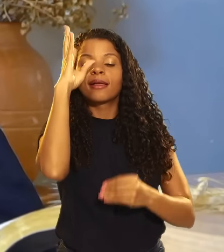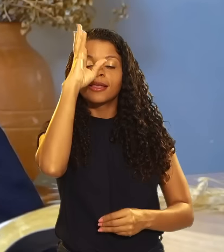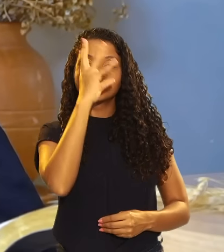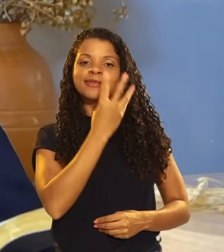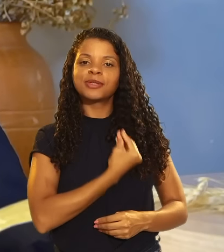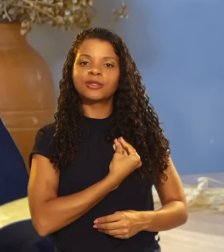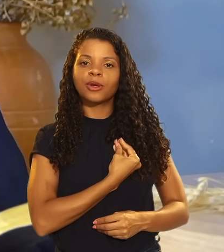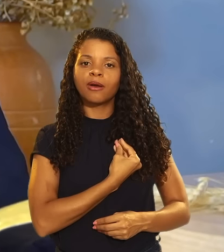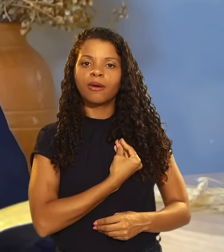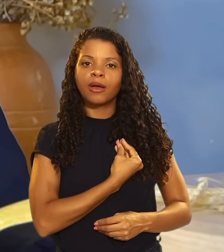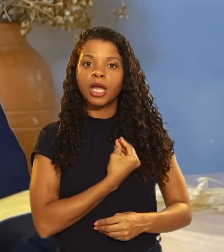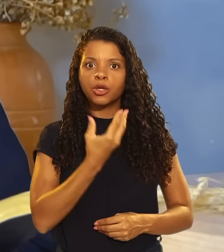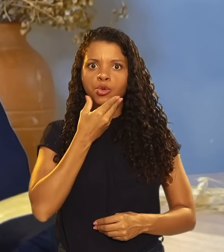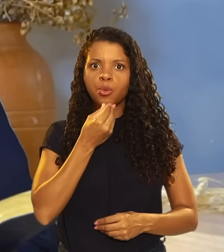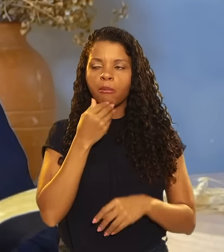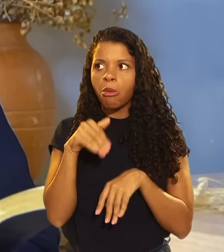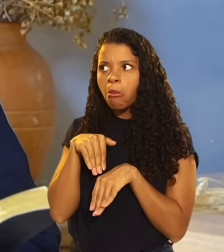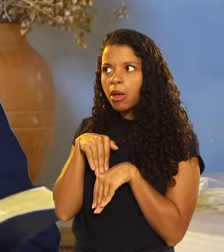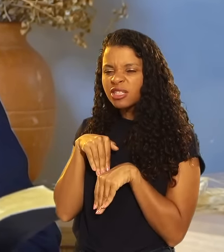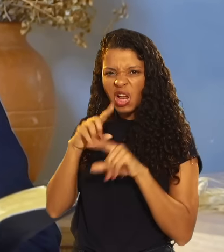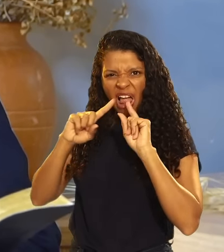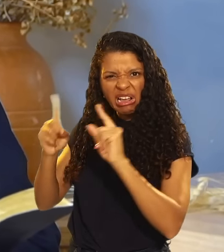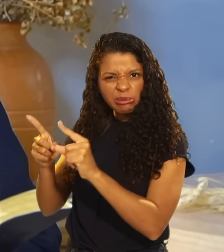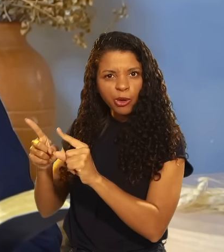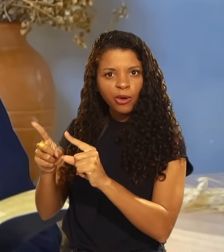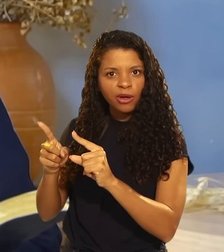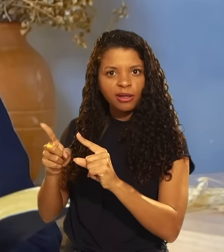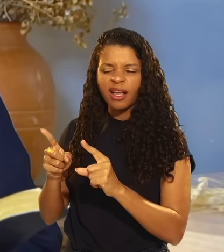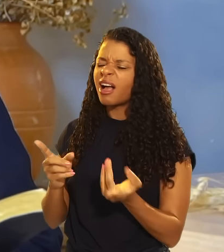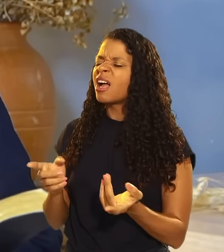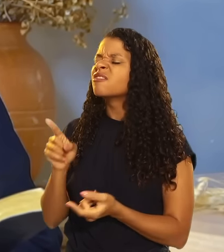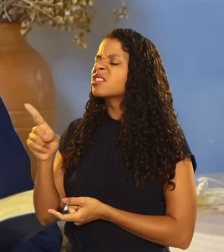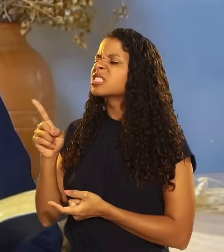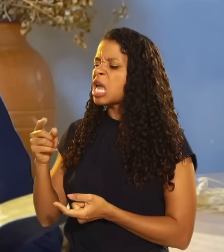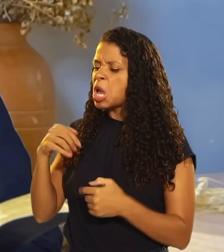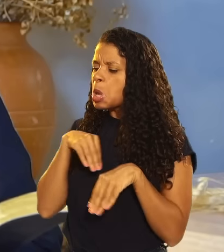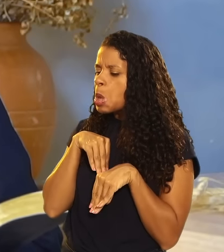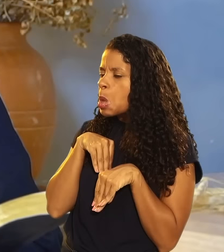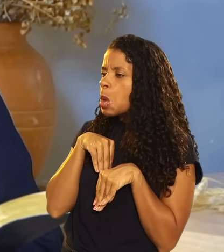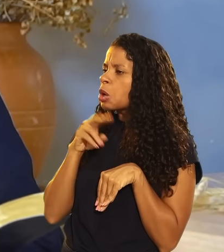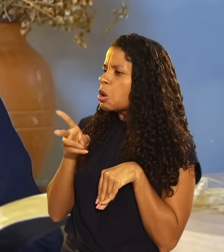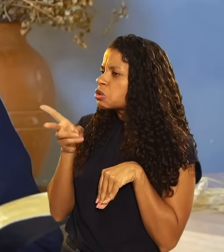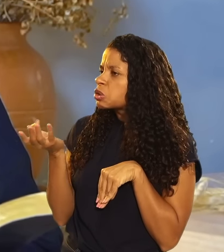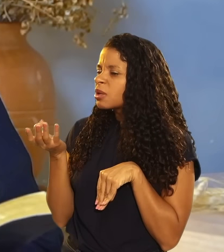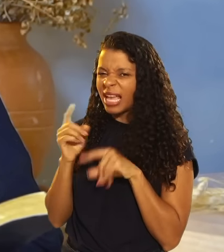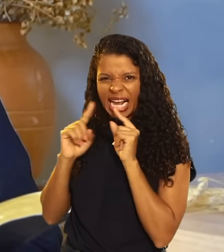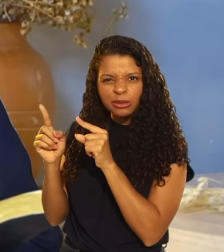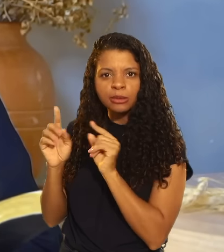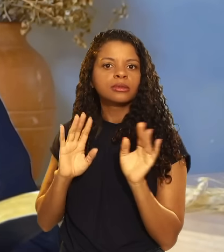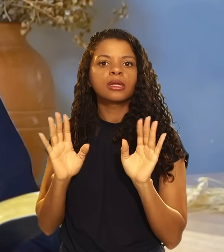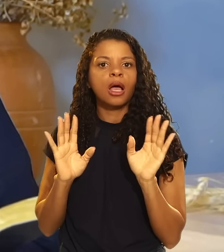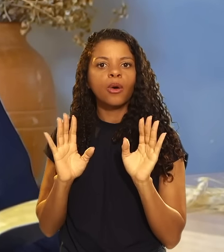mas eu vim atrás de cura física. Quando a gente estuda um pouquinho mais, a gente percebe que não só esse